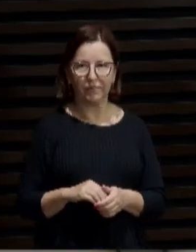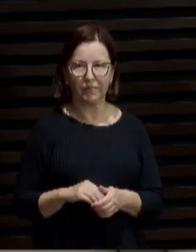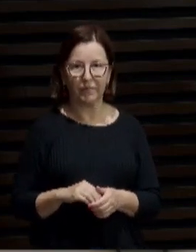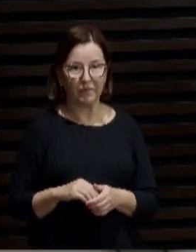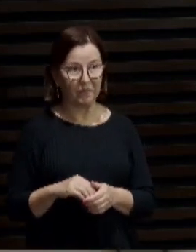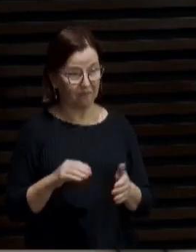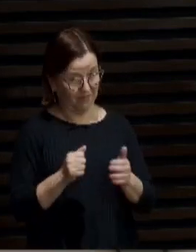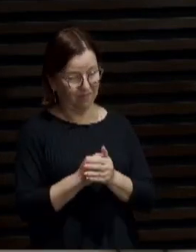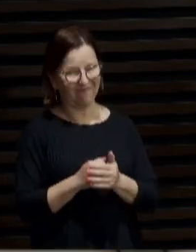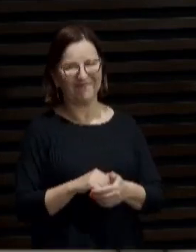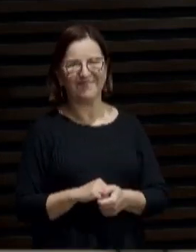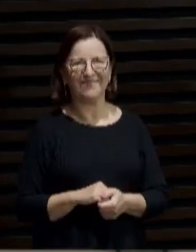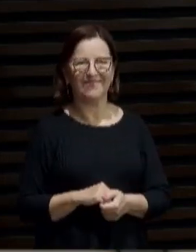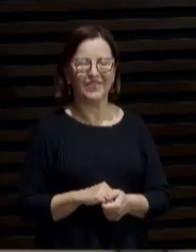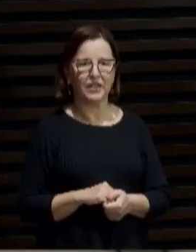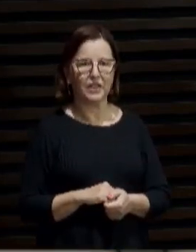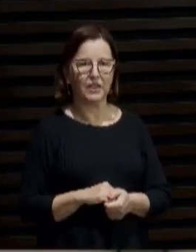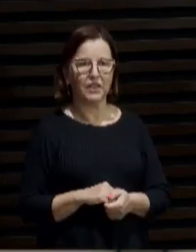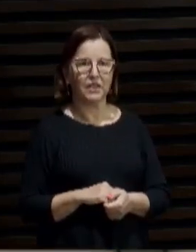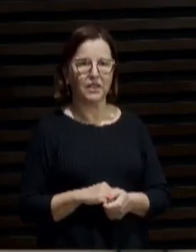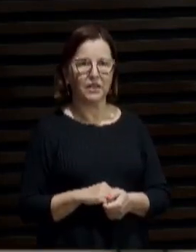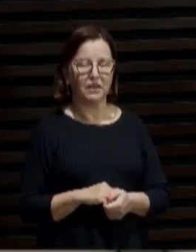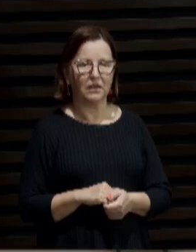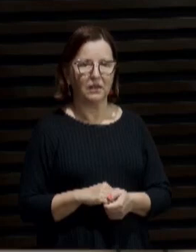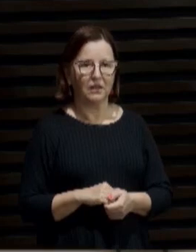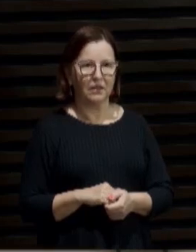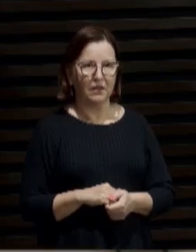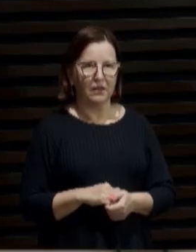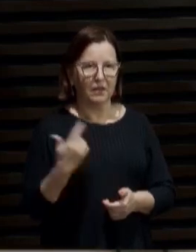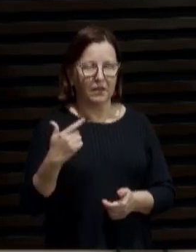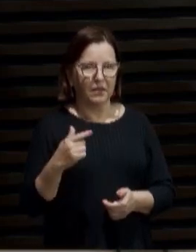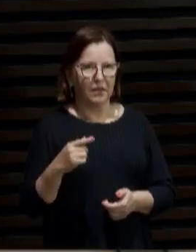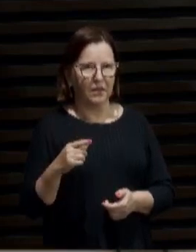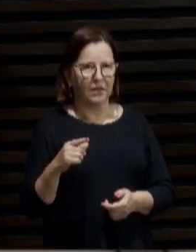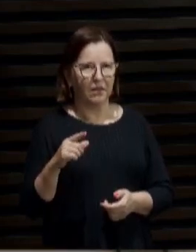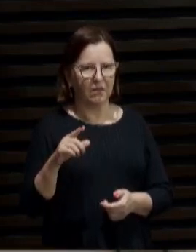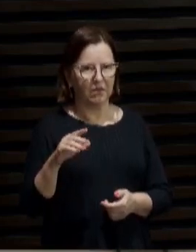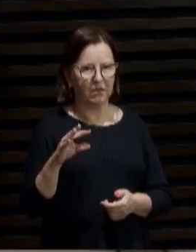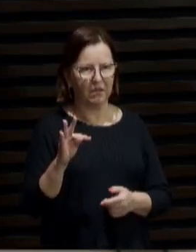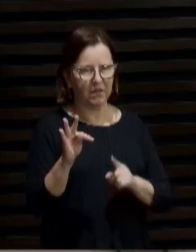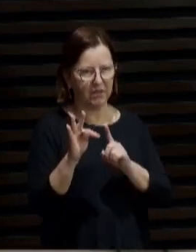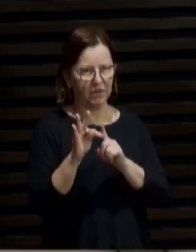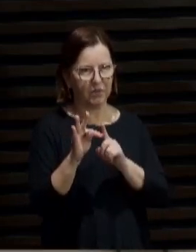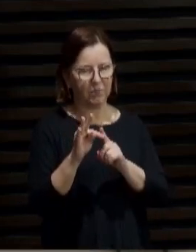Amém? 2 Timóteo 3,16, ele nos diz o